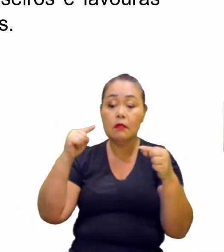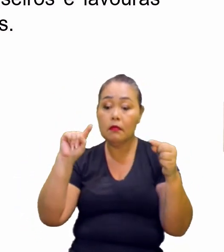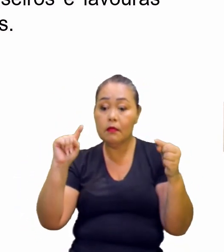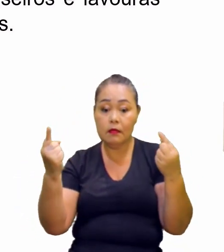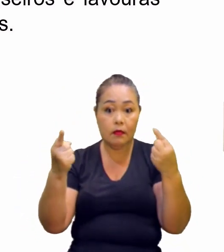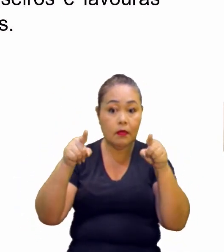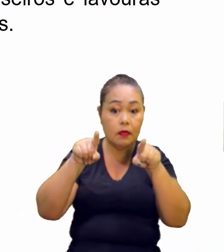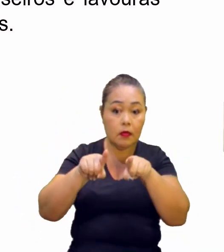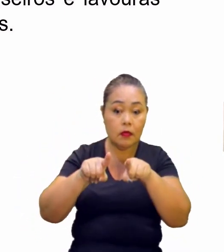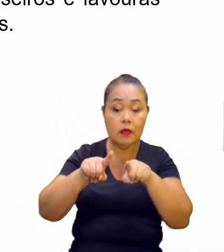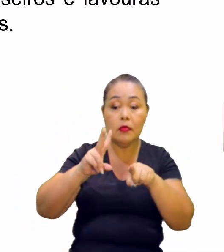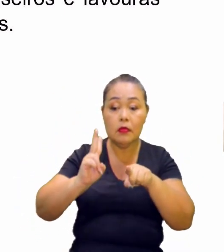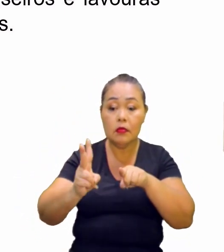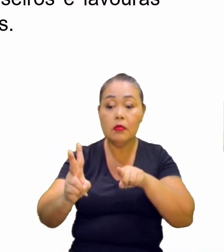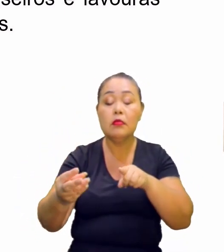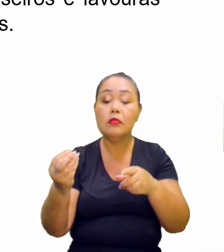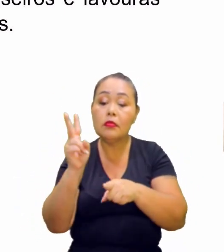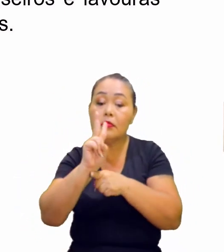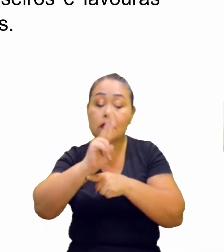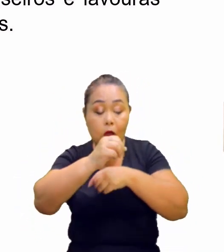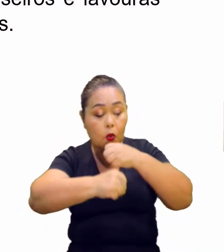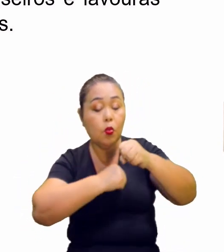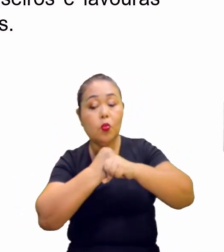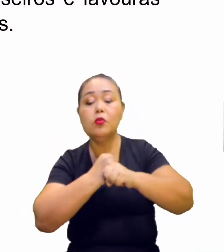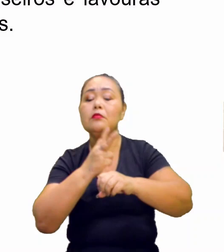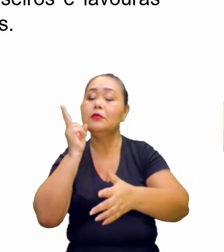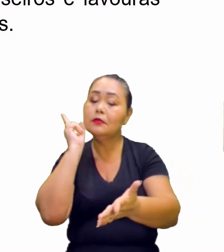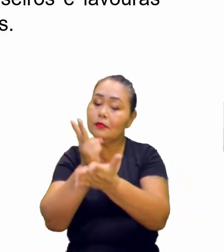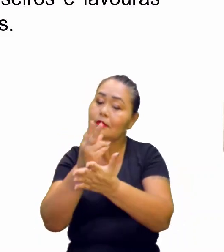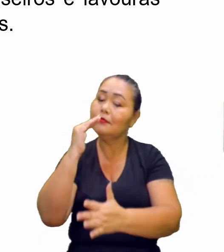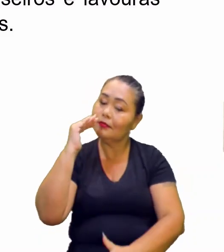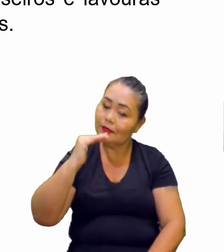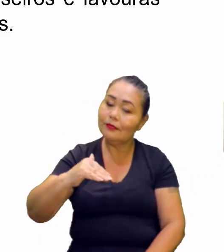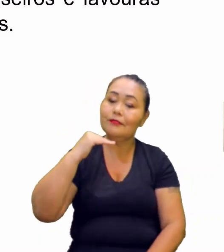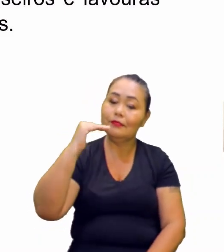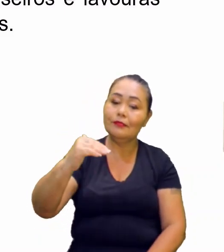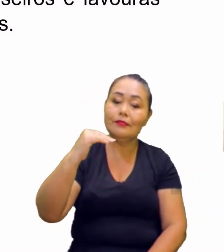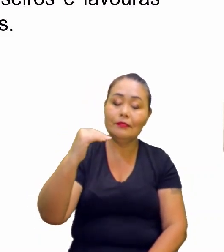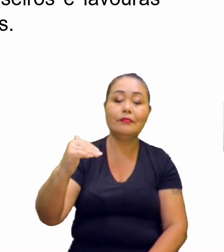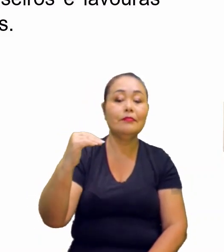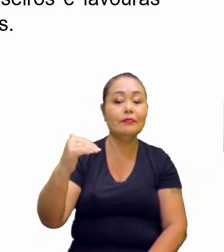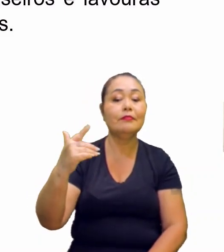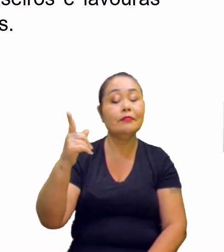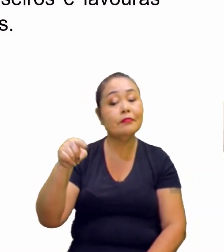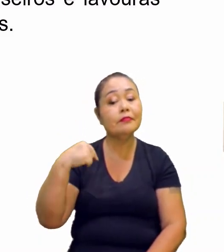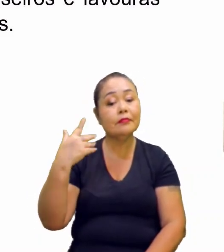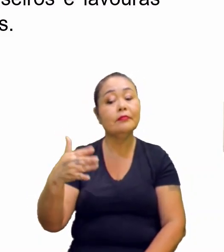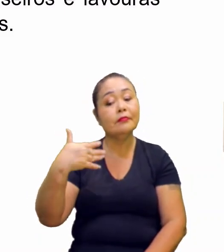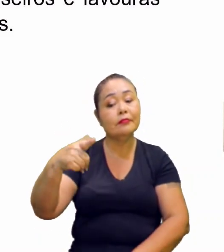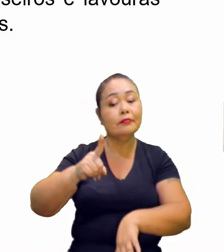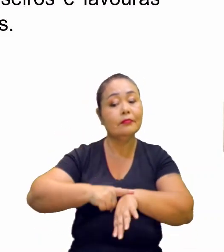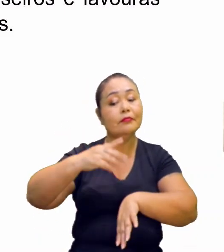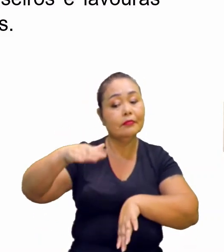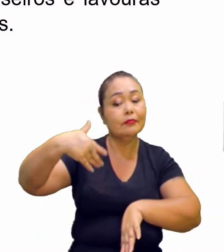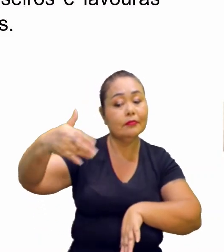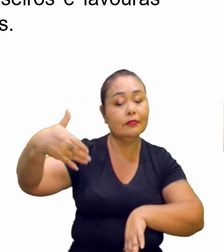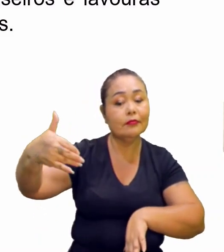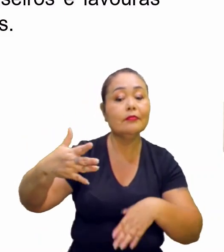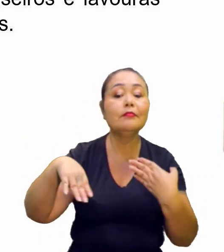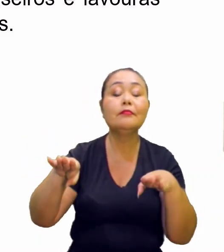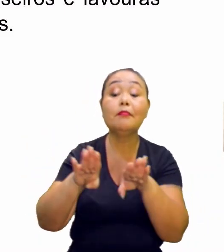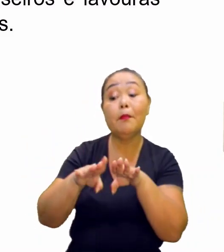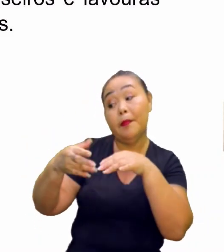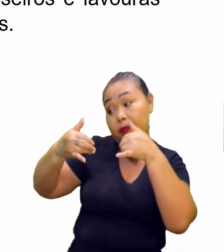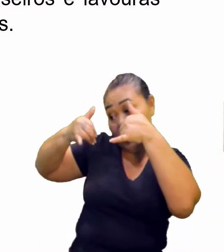integração simultânea e contínua de cultivos anuais e perenes. Então, aqui eu vou ter cultivos anuais e perenes e também a